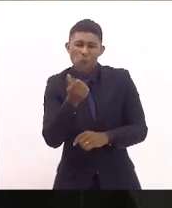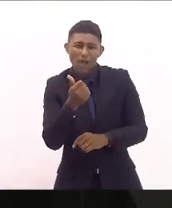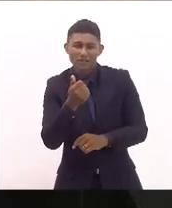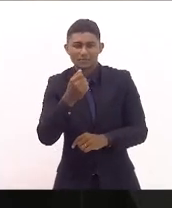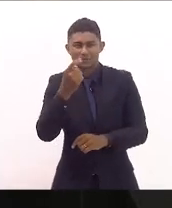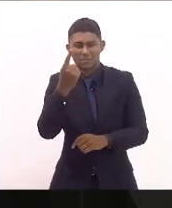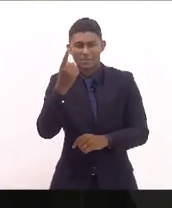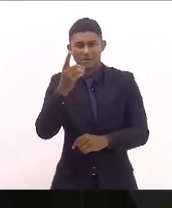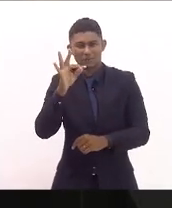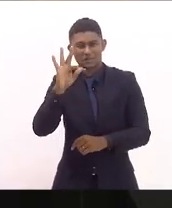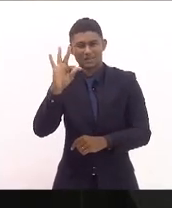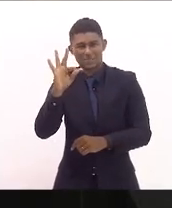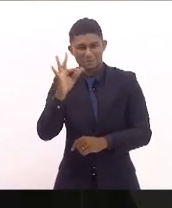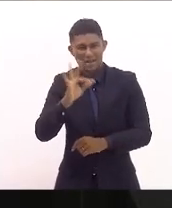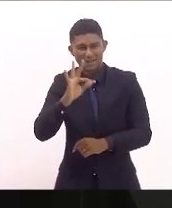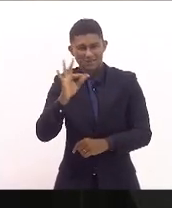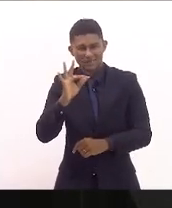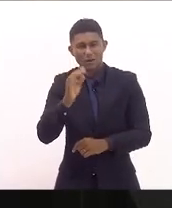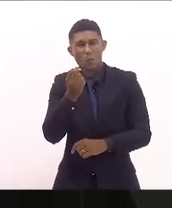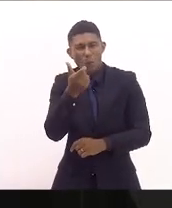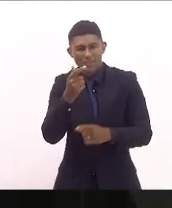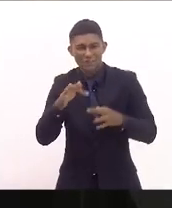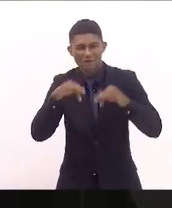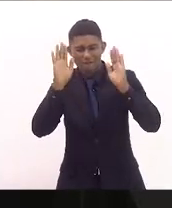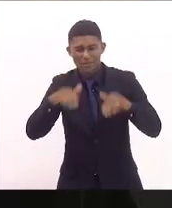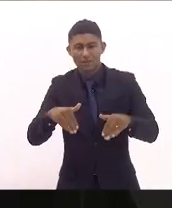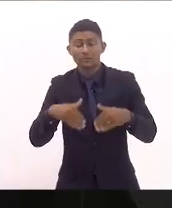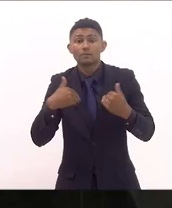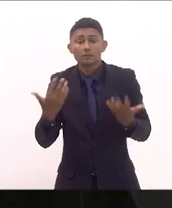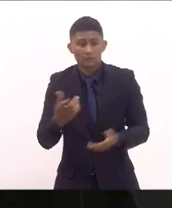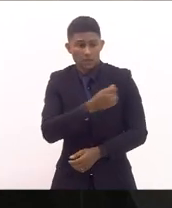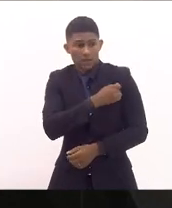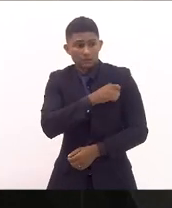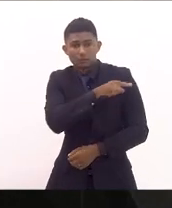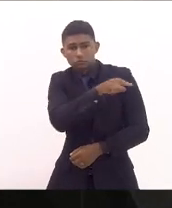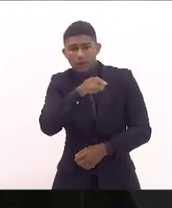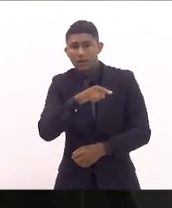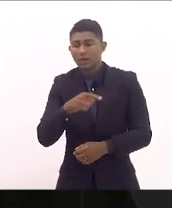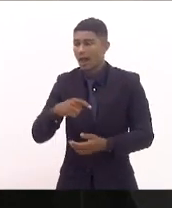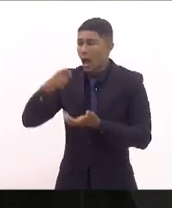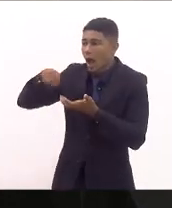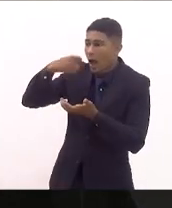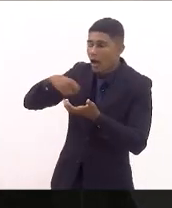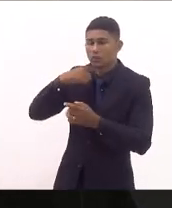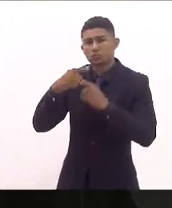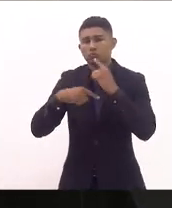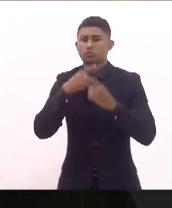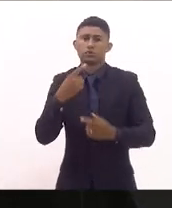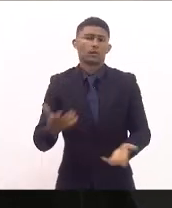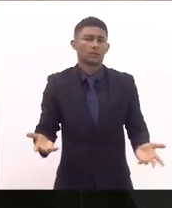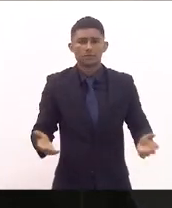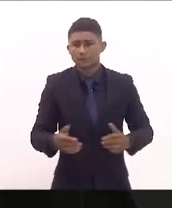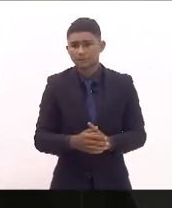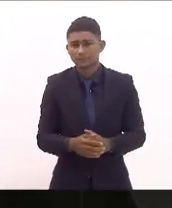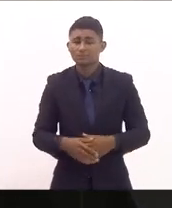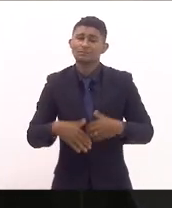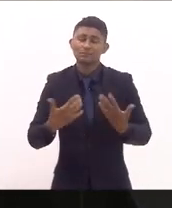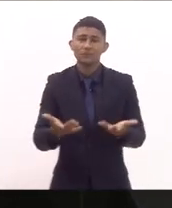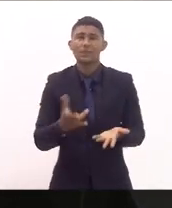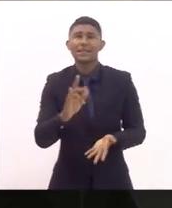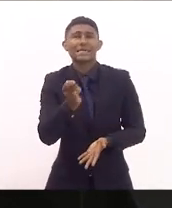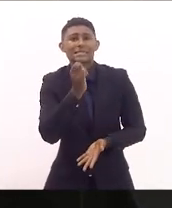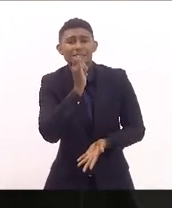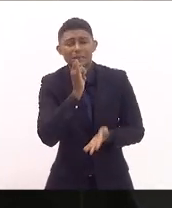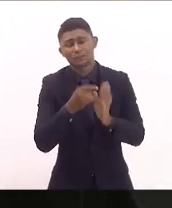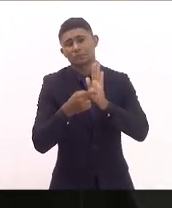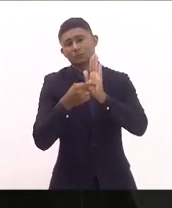primeiro trimestre e a gente tem ainda alunos sem acesso à alimentação Oi Ju um dos exemplos